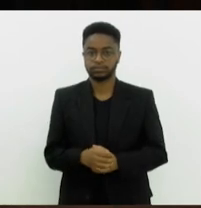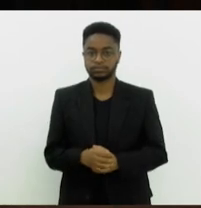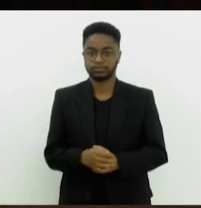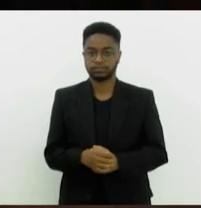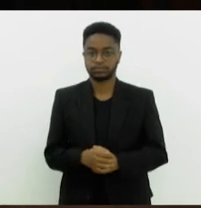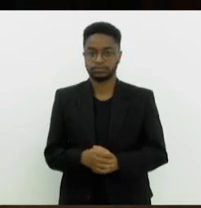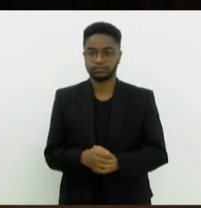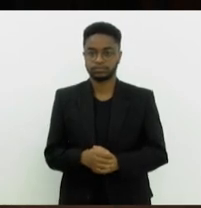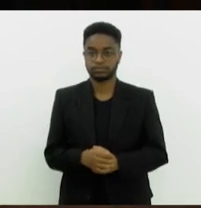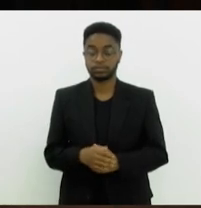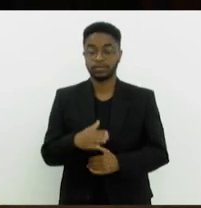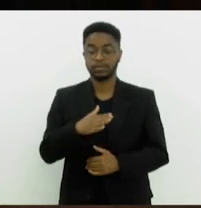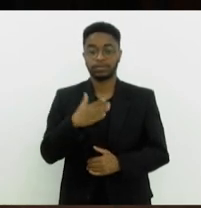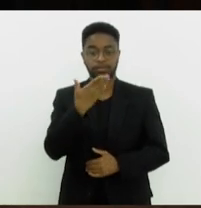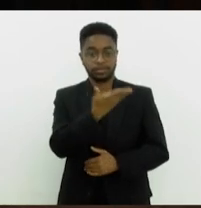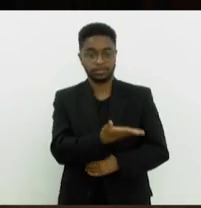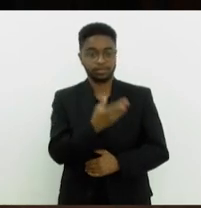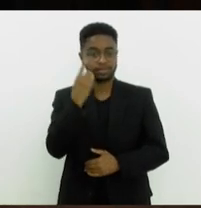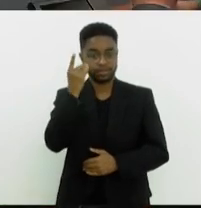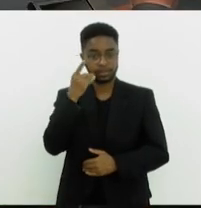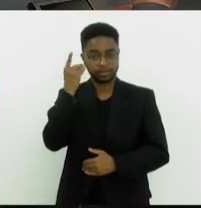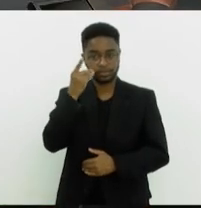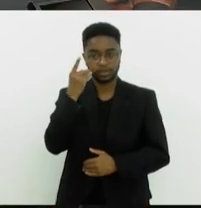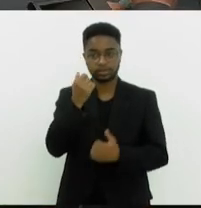Minha nobre deputada,